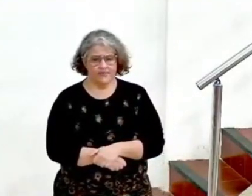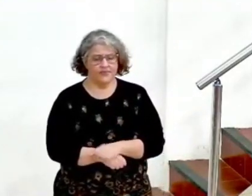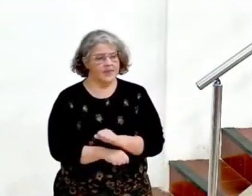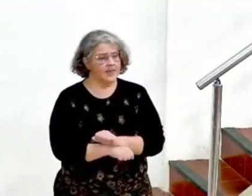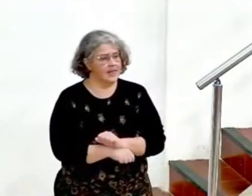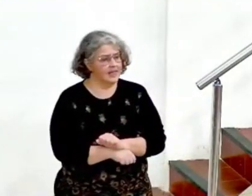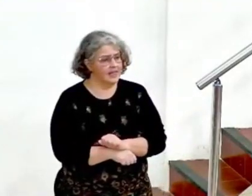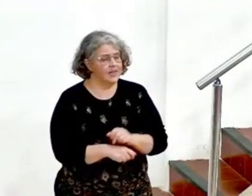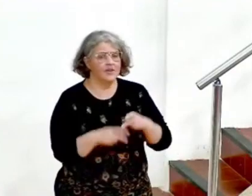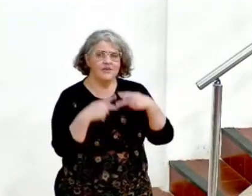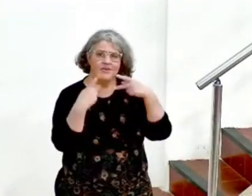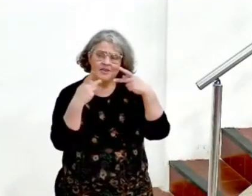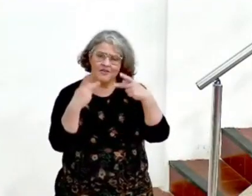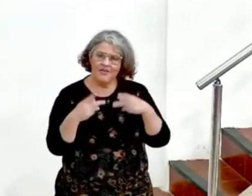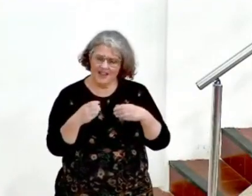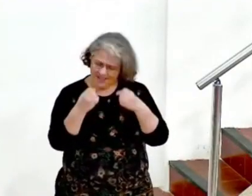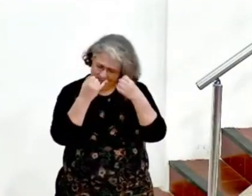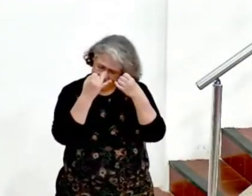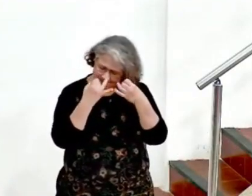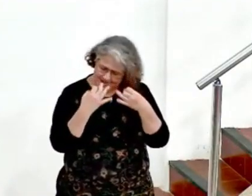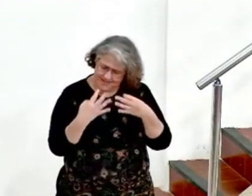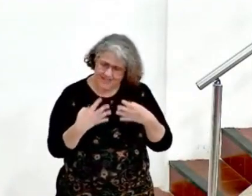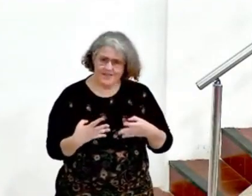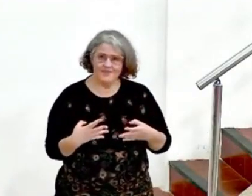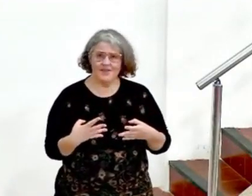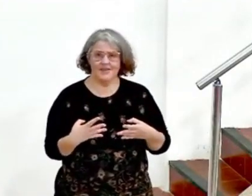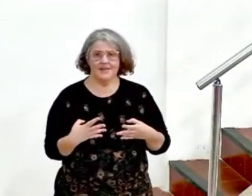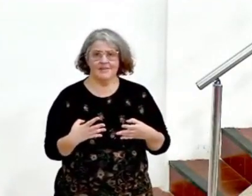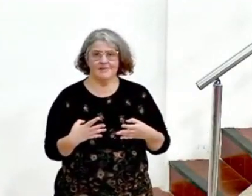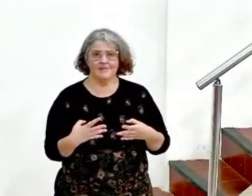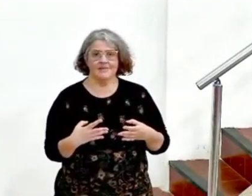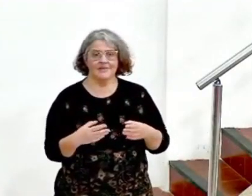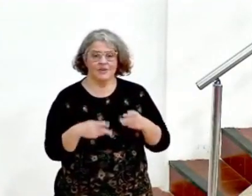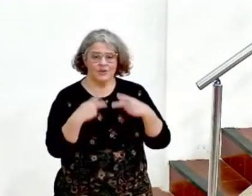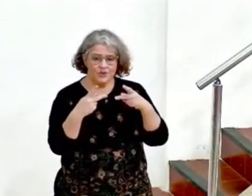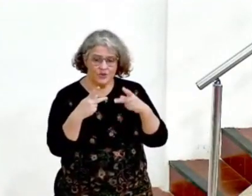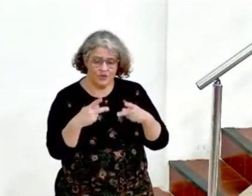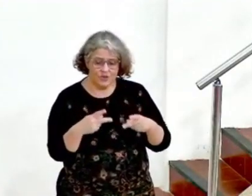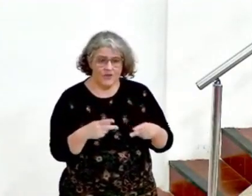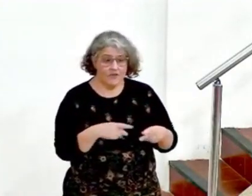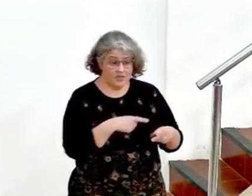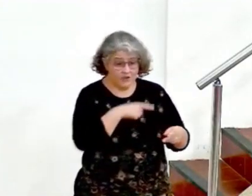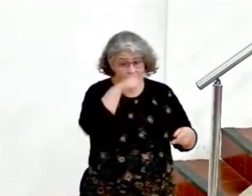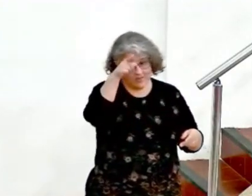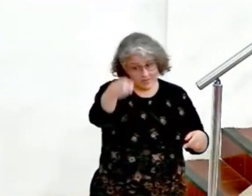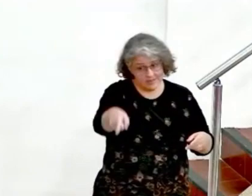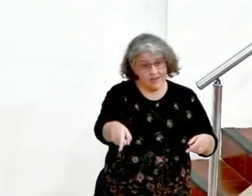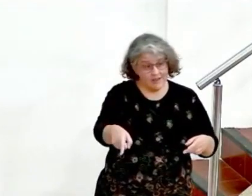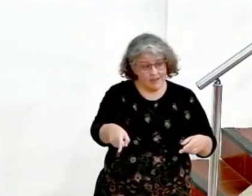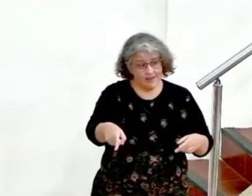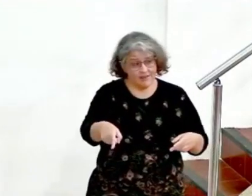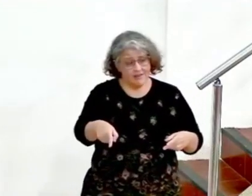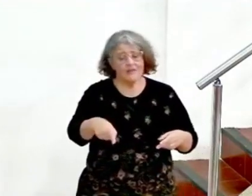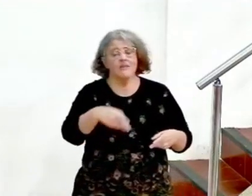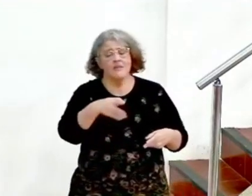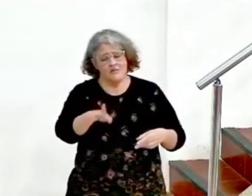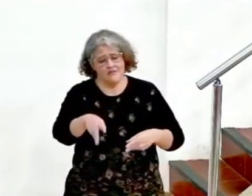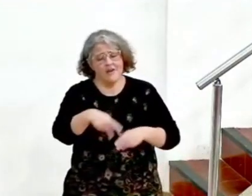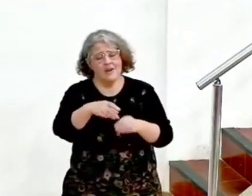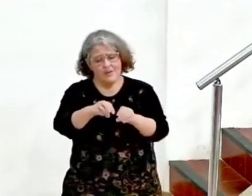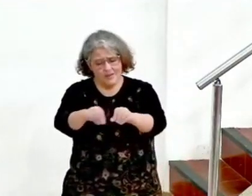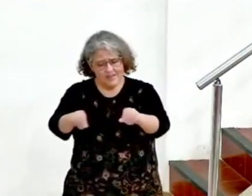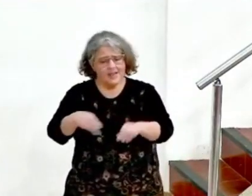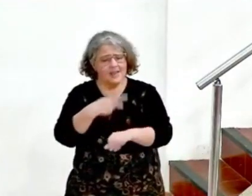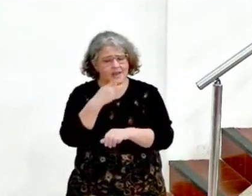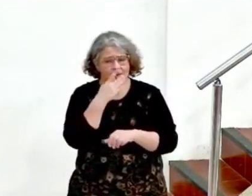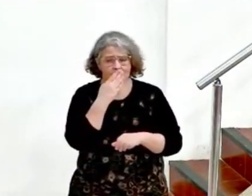esses fatos reais para trazer esperança para aquele povo. Vocês vão entrar na terra prometida, mas descanse no Senhor, porque o Deus que fez